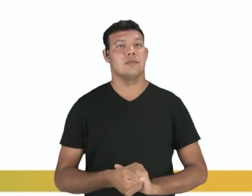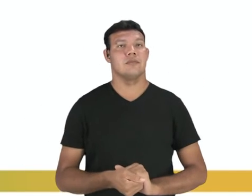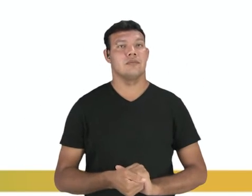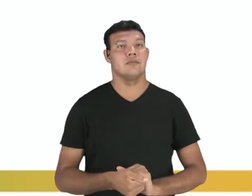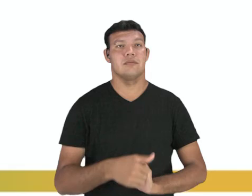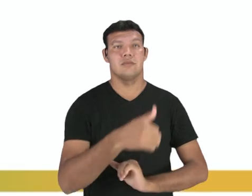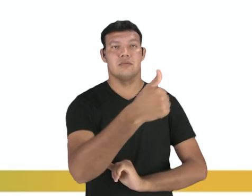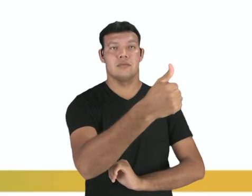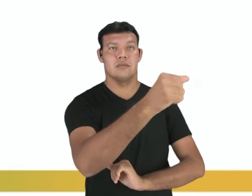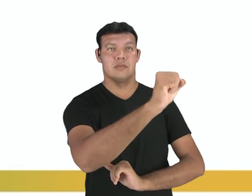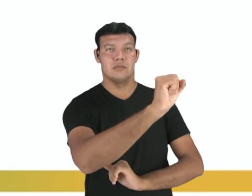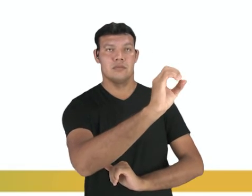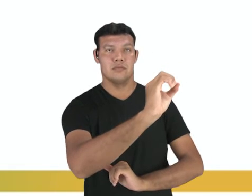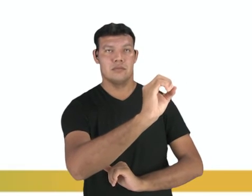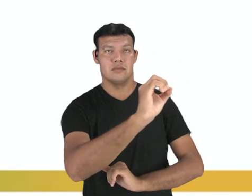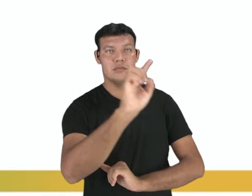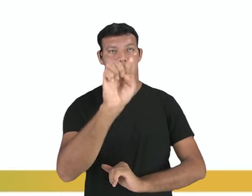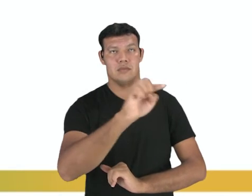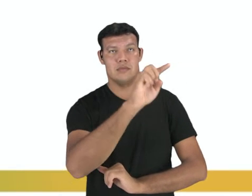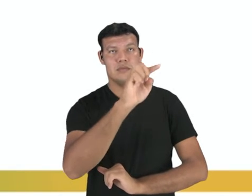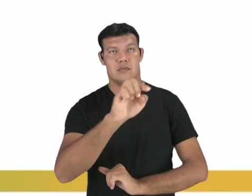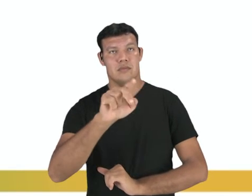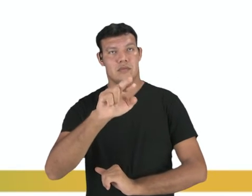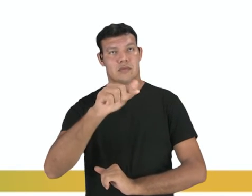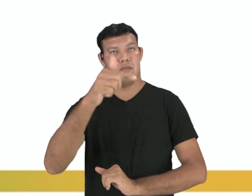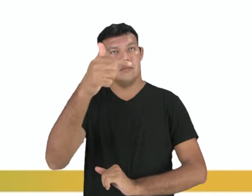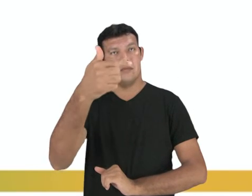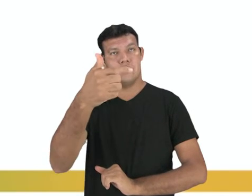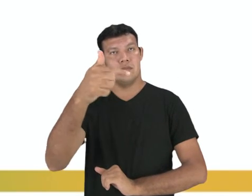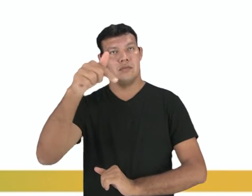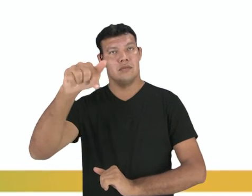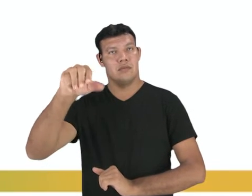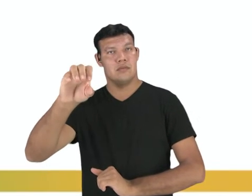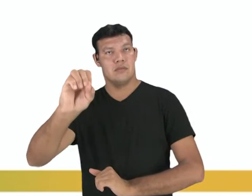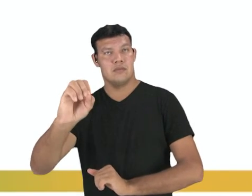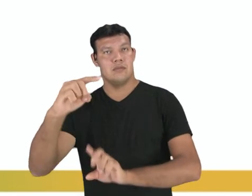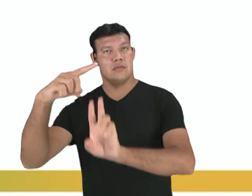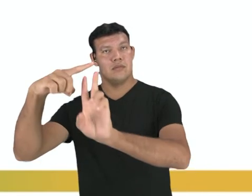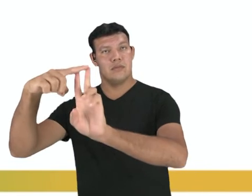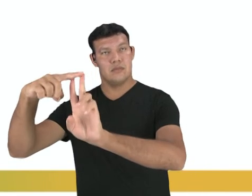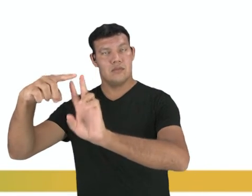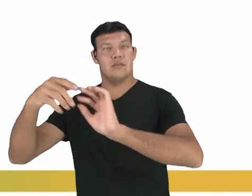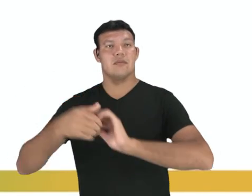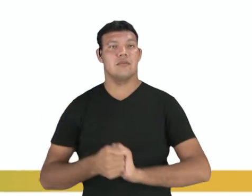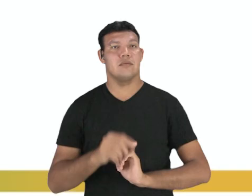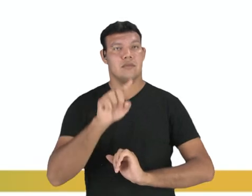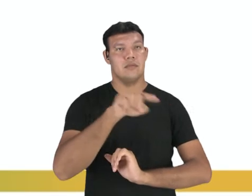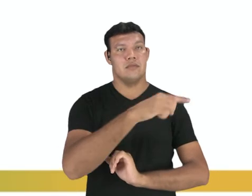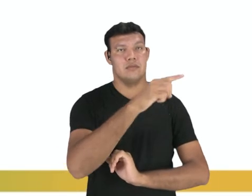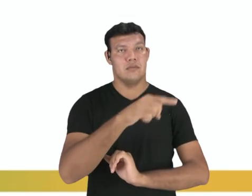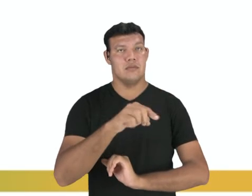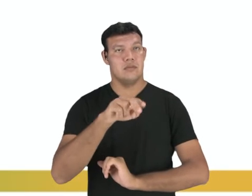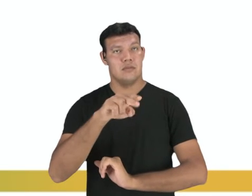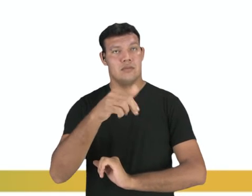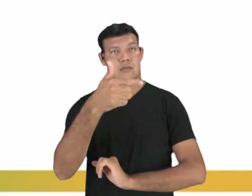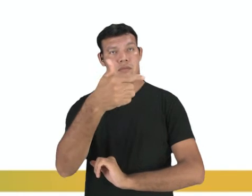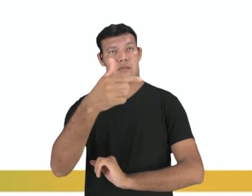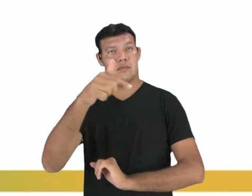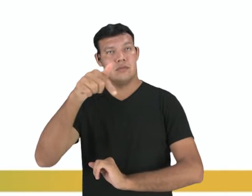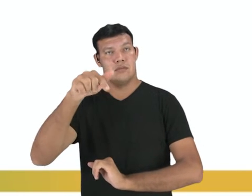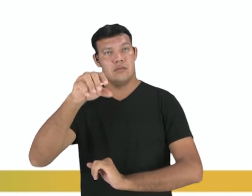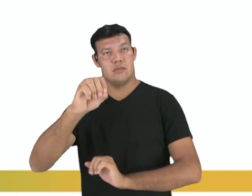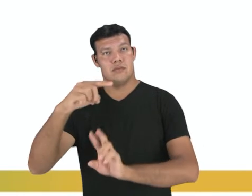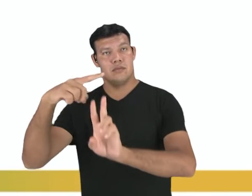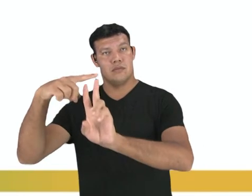vai ficar 180-alfa é igual a 270 up ao futebol